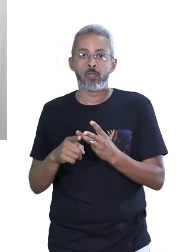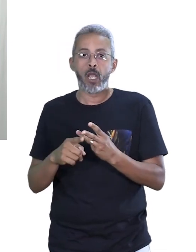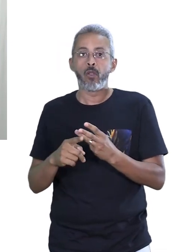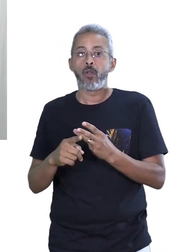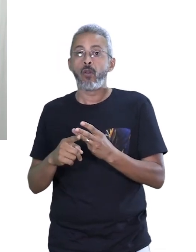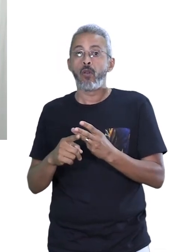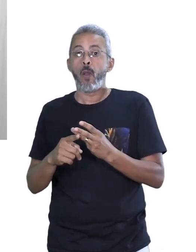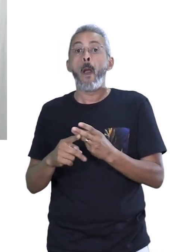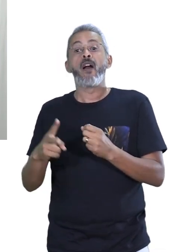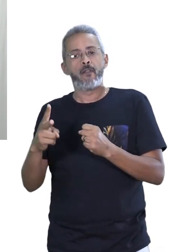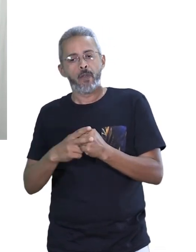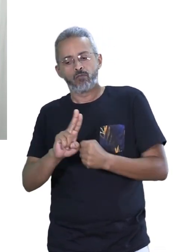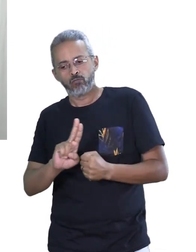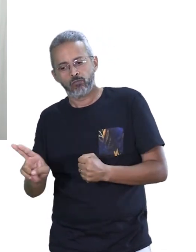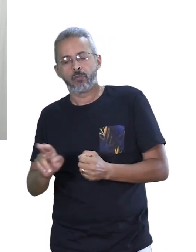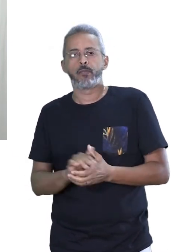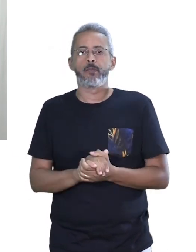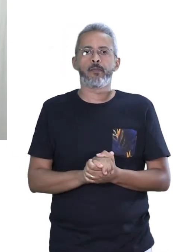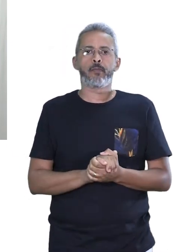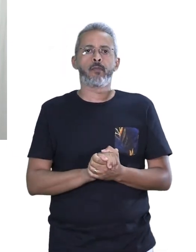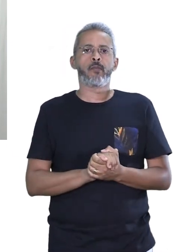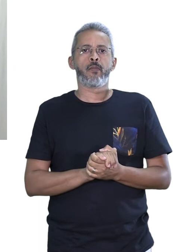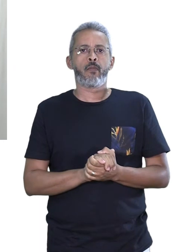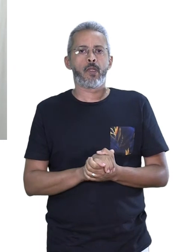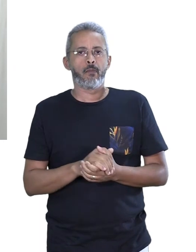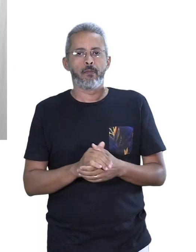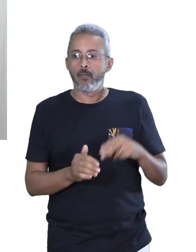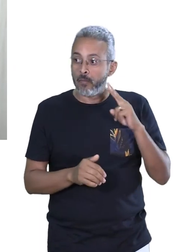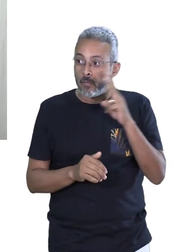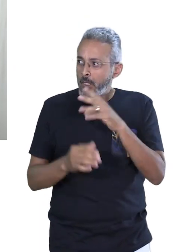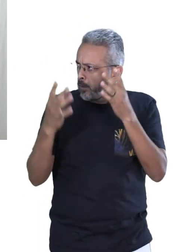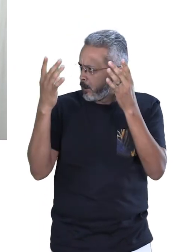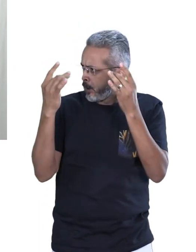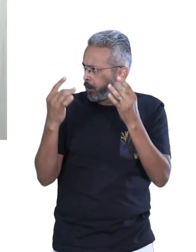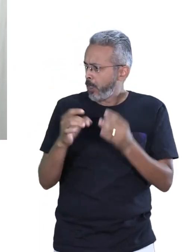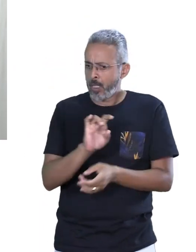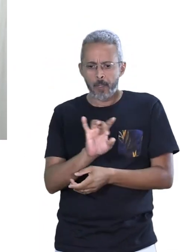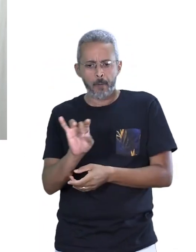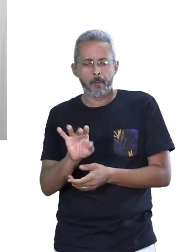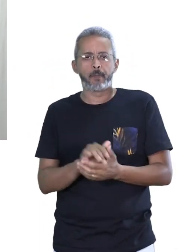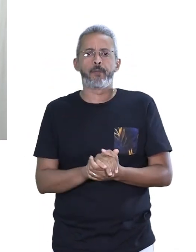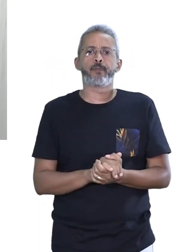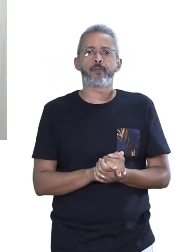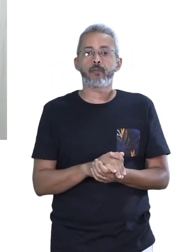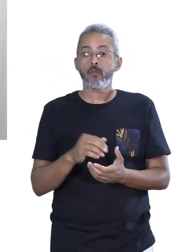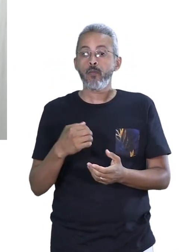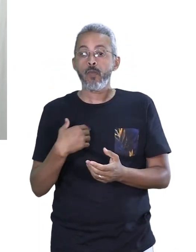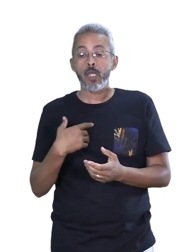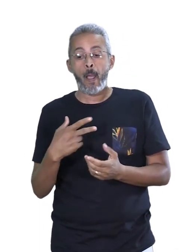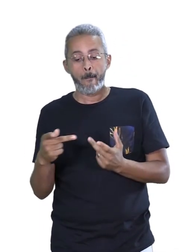predicado verbal e o predicado verbo nominal. Veja mais detalhes sobre cada